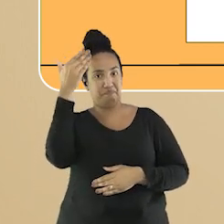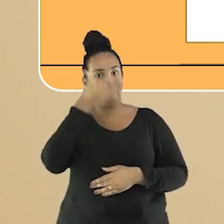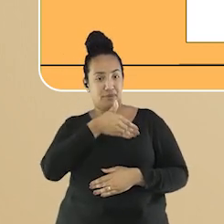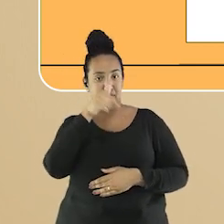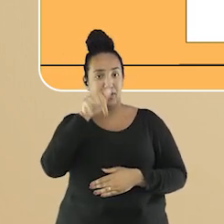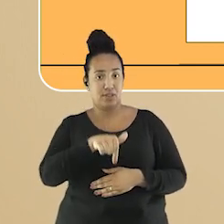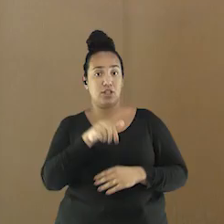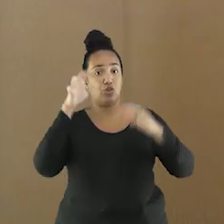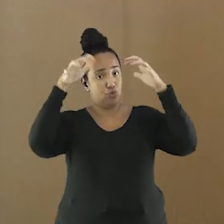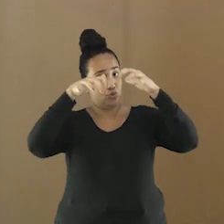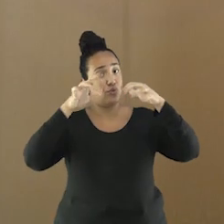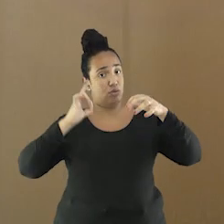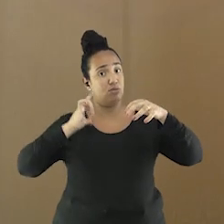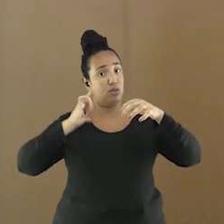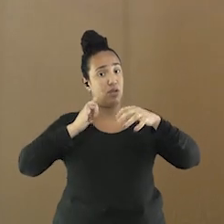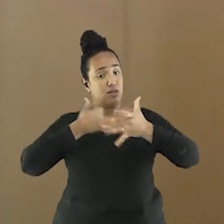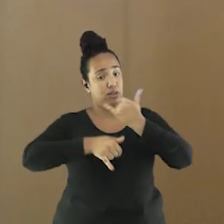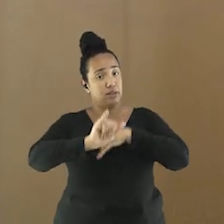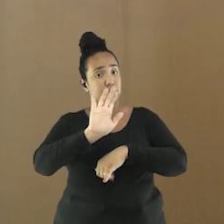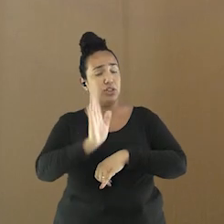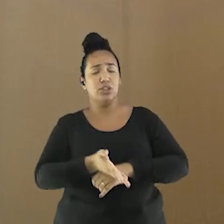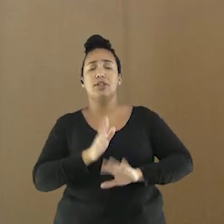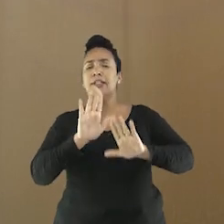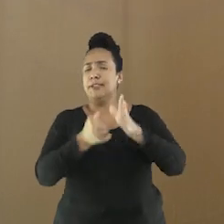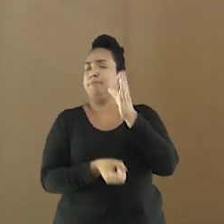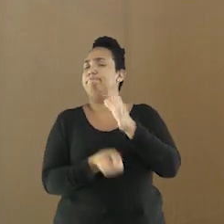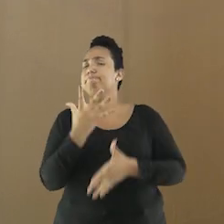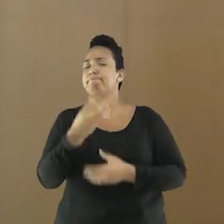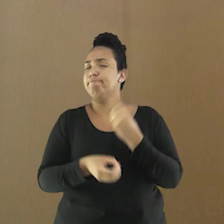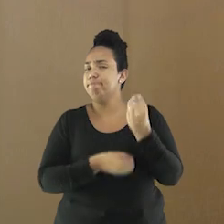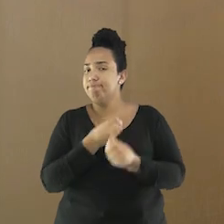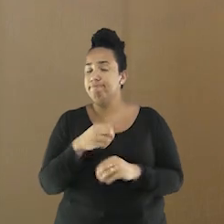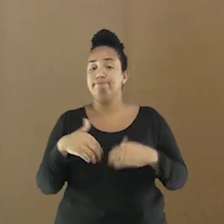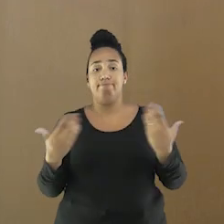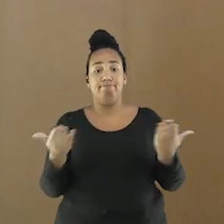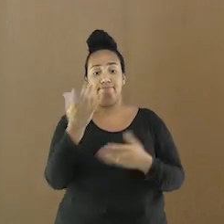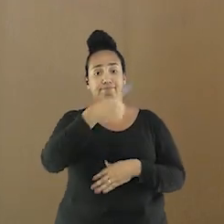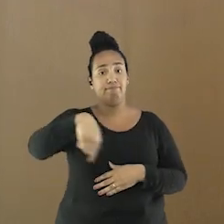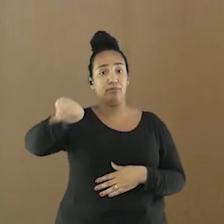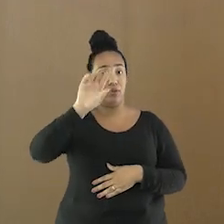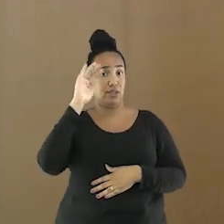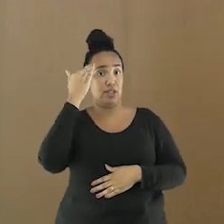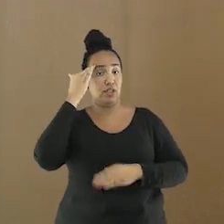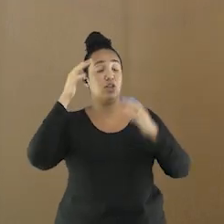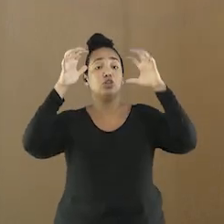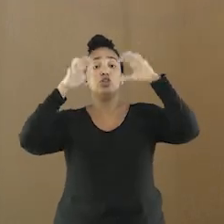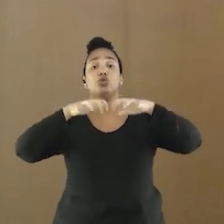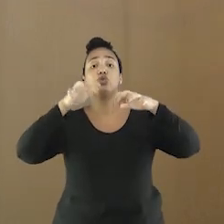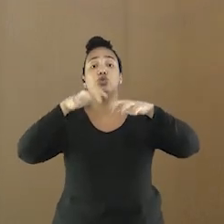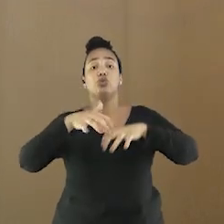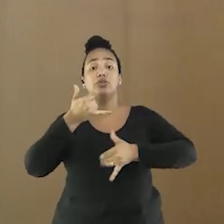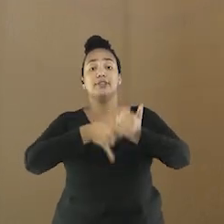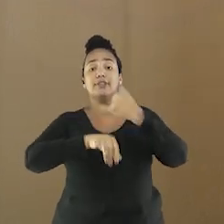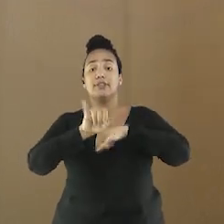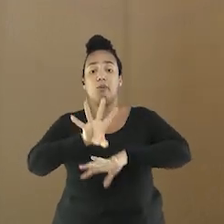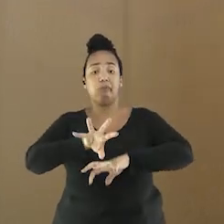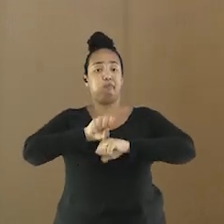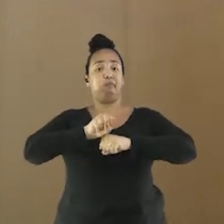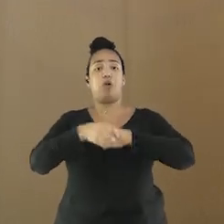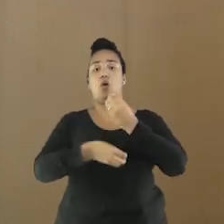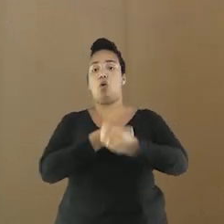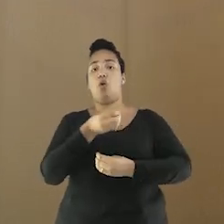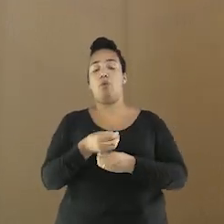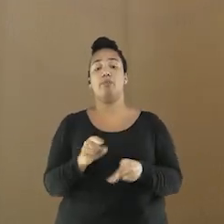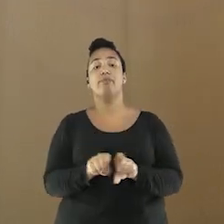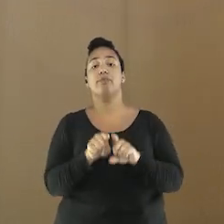acidez por natureza. Mas de onde ela vem? Vamos entender então como a chuva adquire sua acidez natural e também por